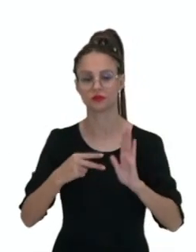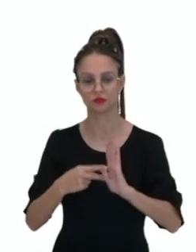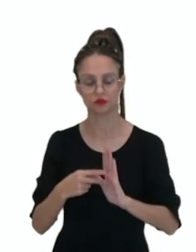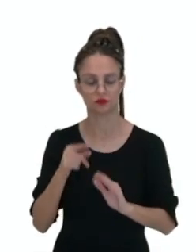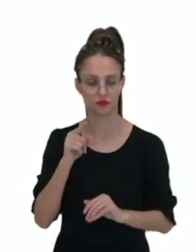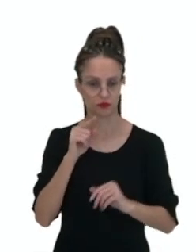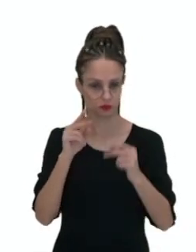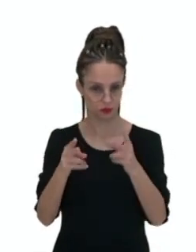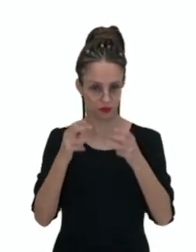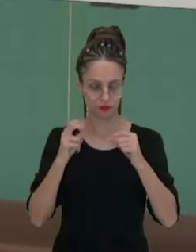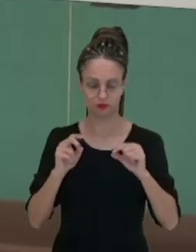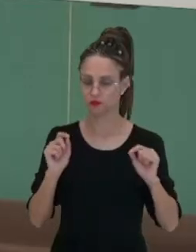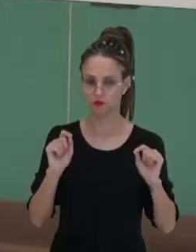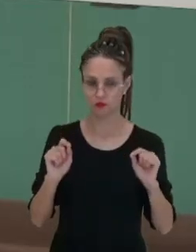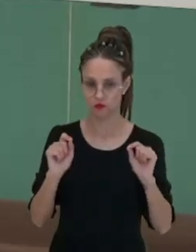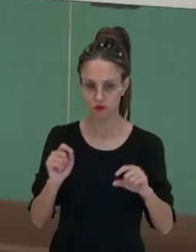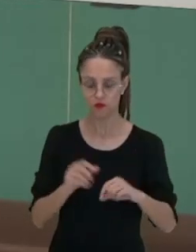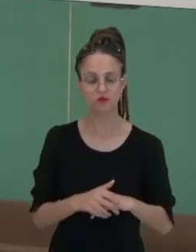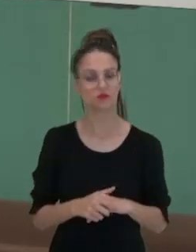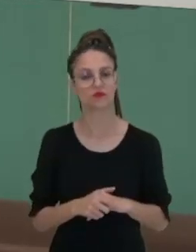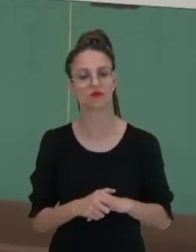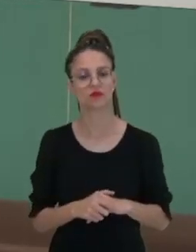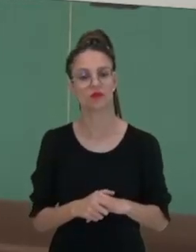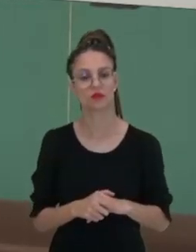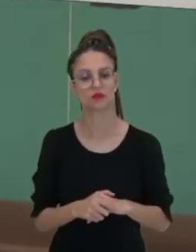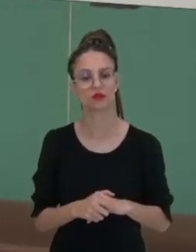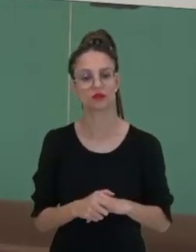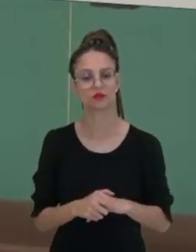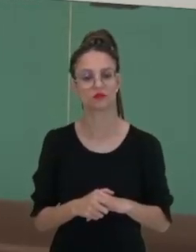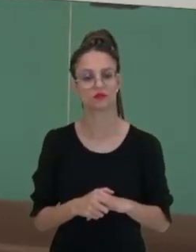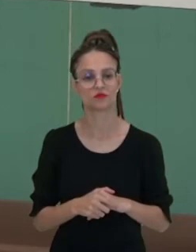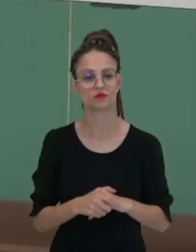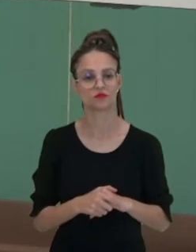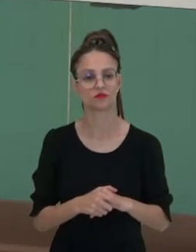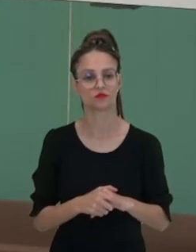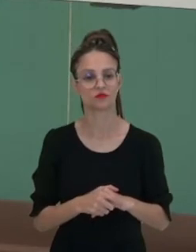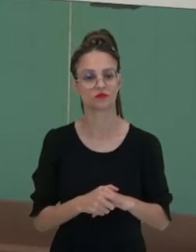você percebe aqui na plurissignificação?